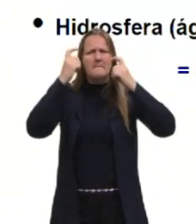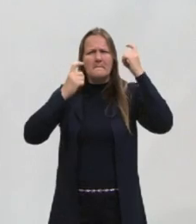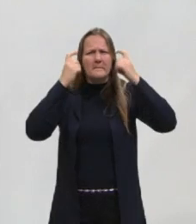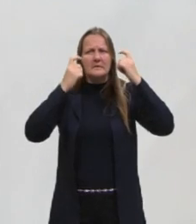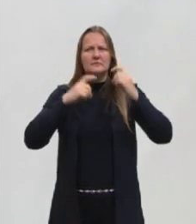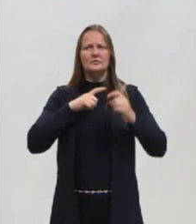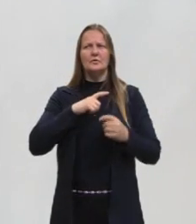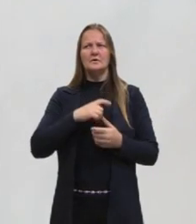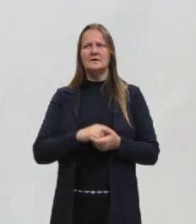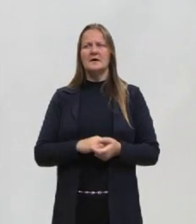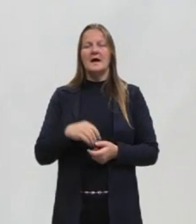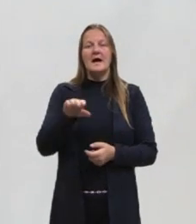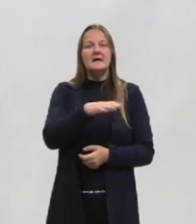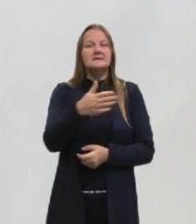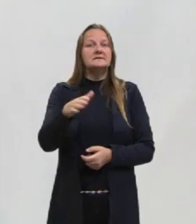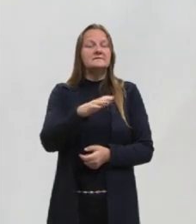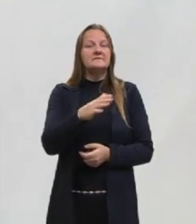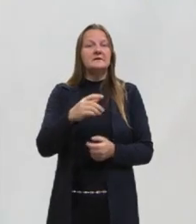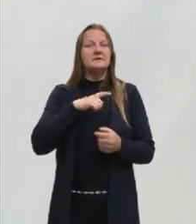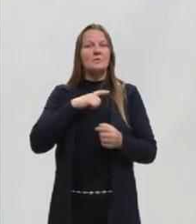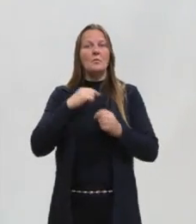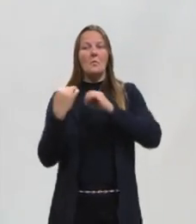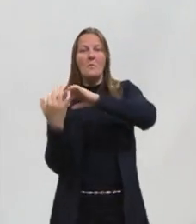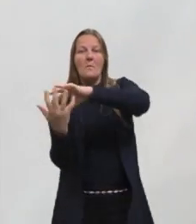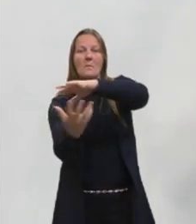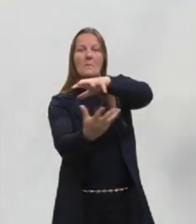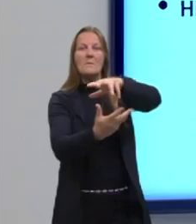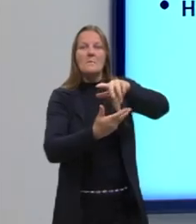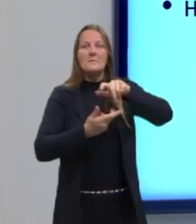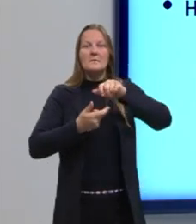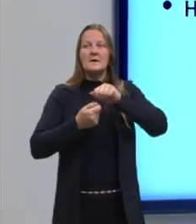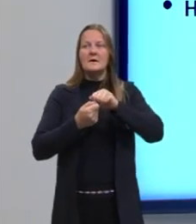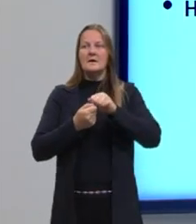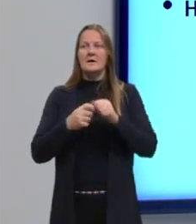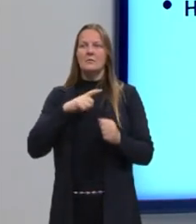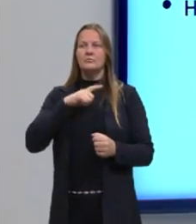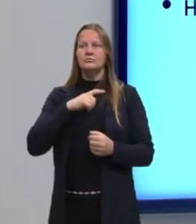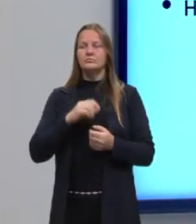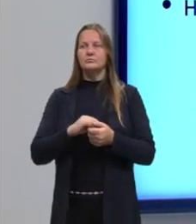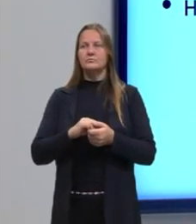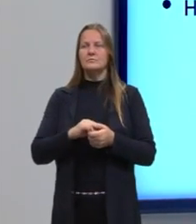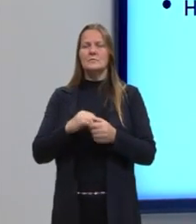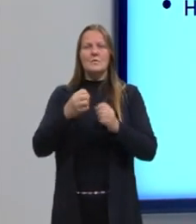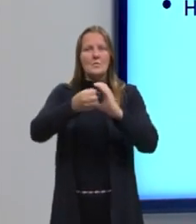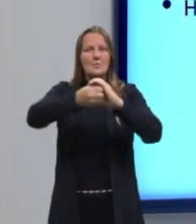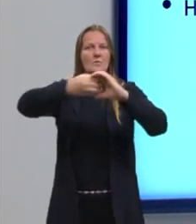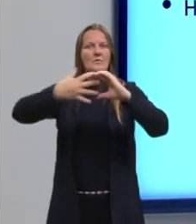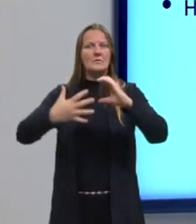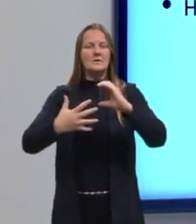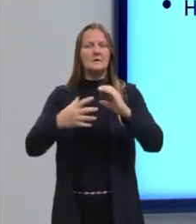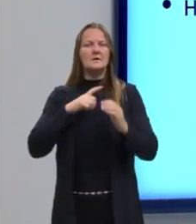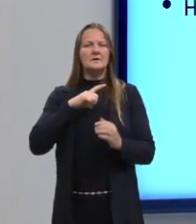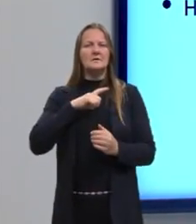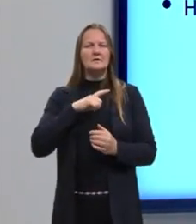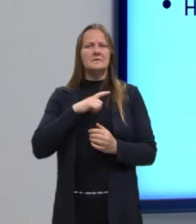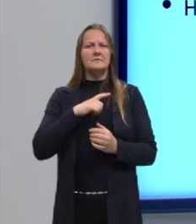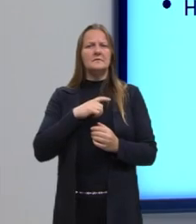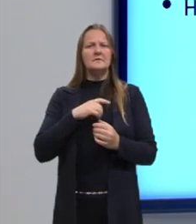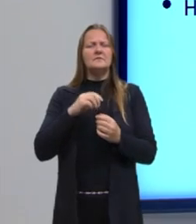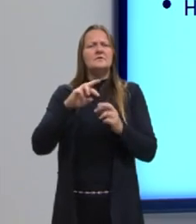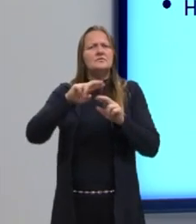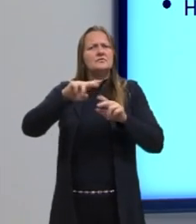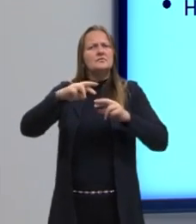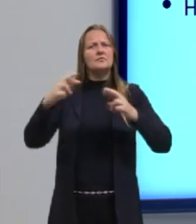intensas com as funções do planeta terra o planeta terra eles se caracteriza por uma história evolutiva de